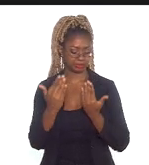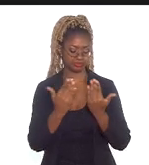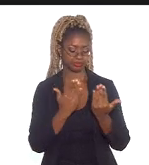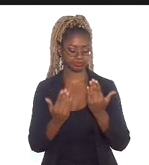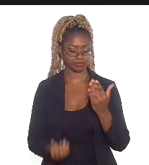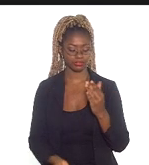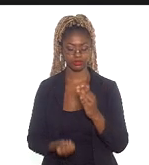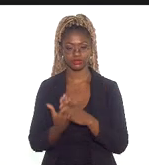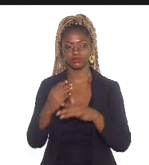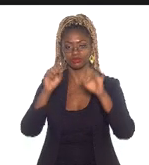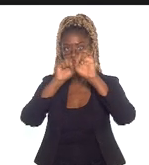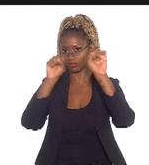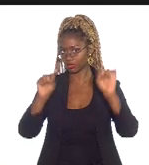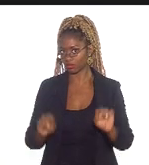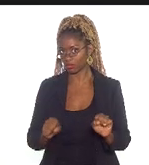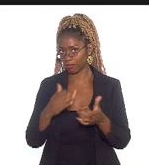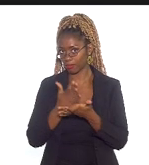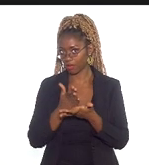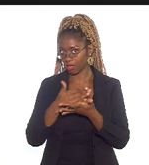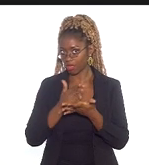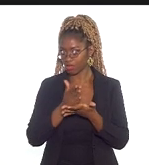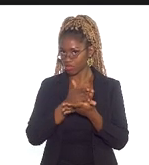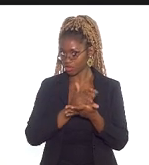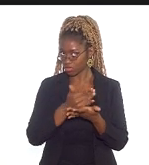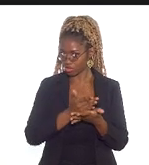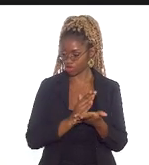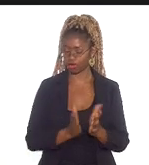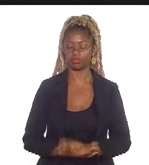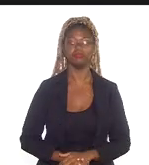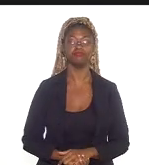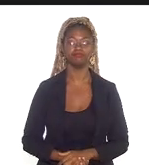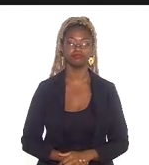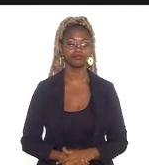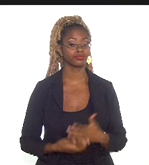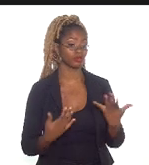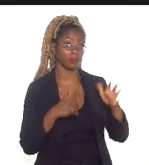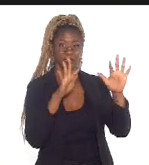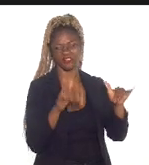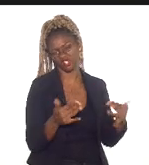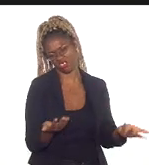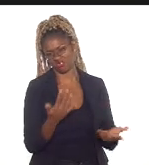pelo sistema de partilha. Para concluir,